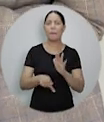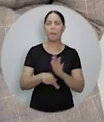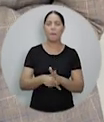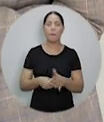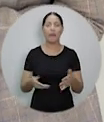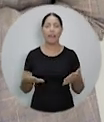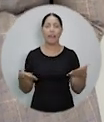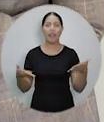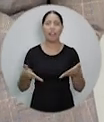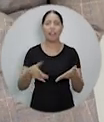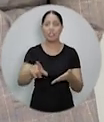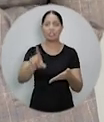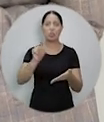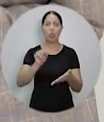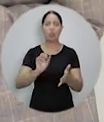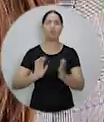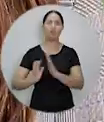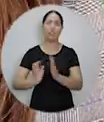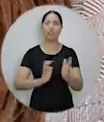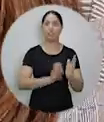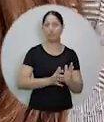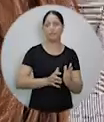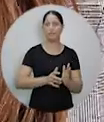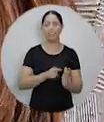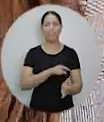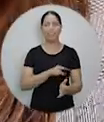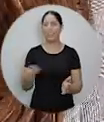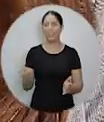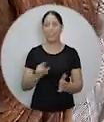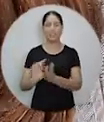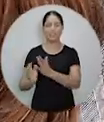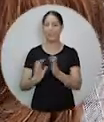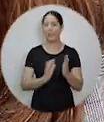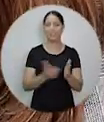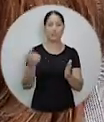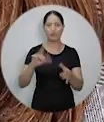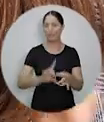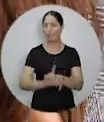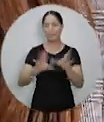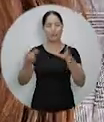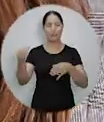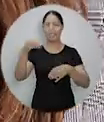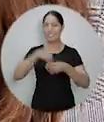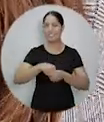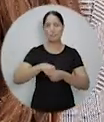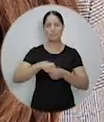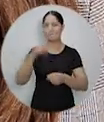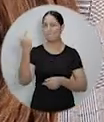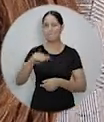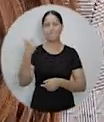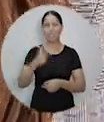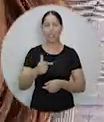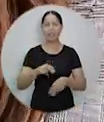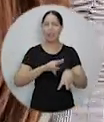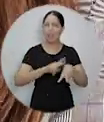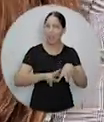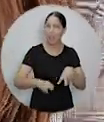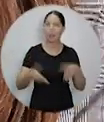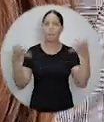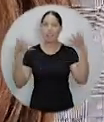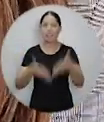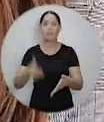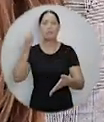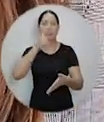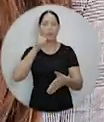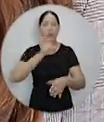indicados por indicações dos partidos políticos. E os partidos não praticam uma democracia interna que